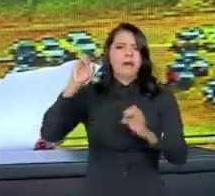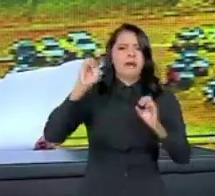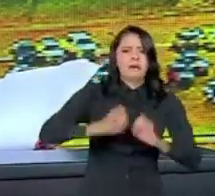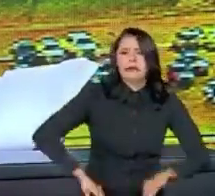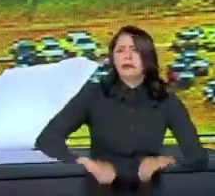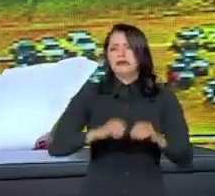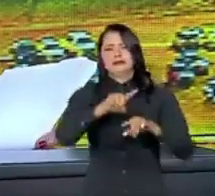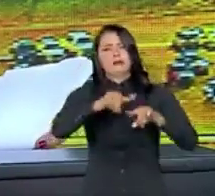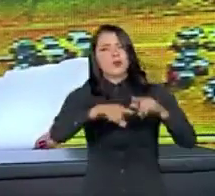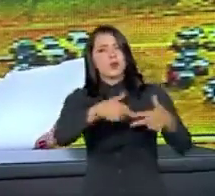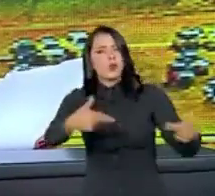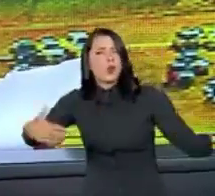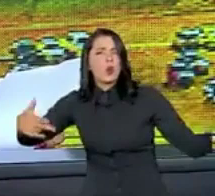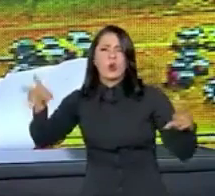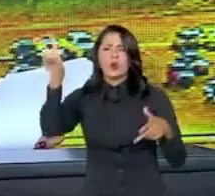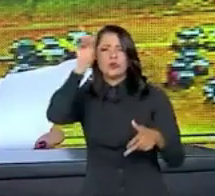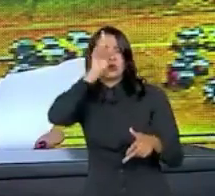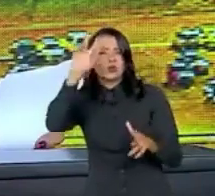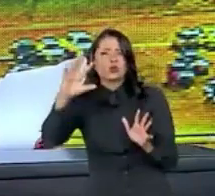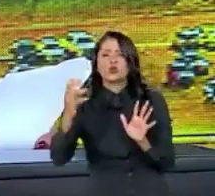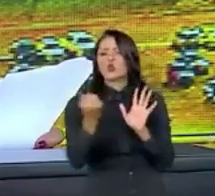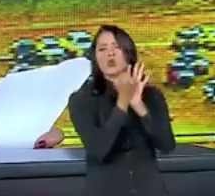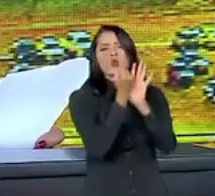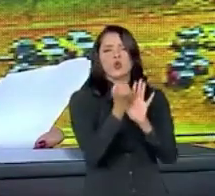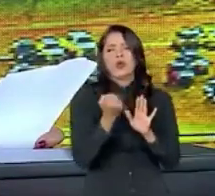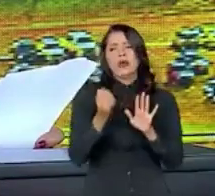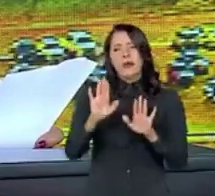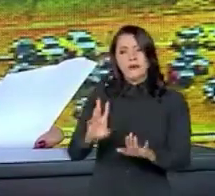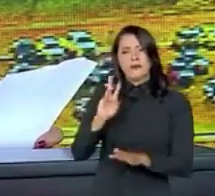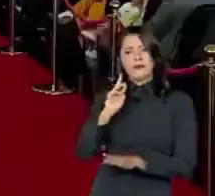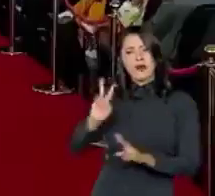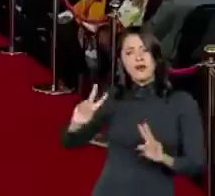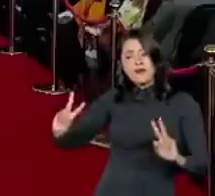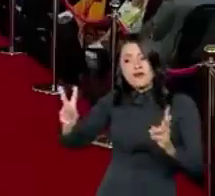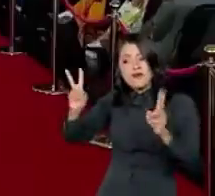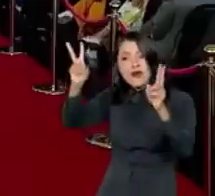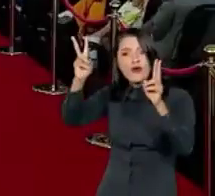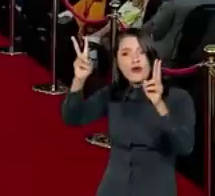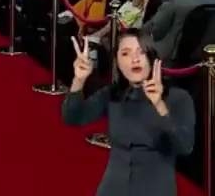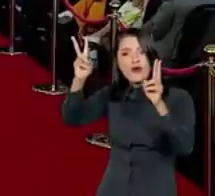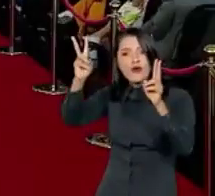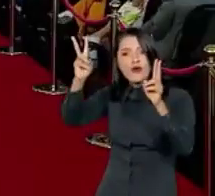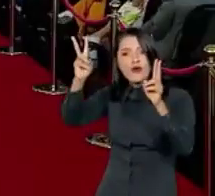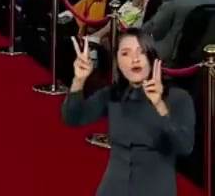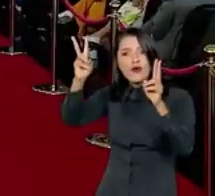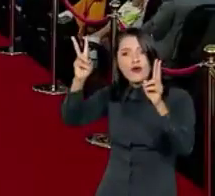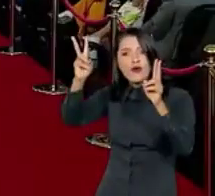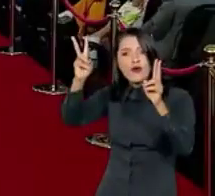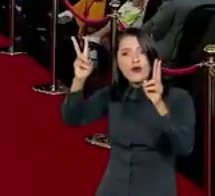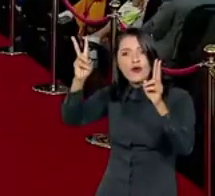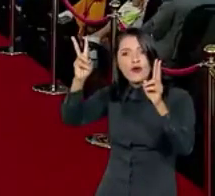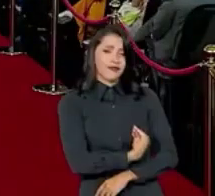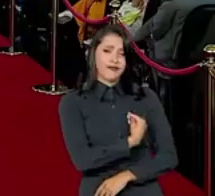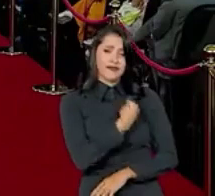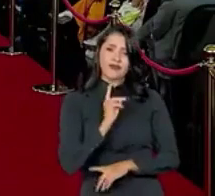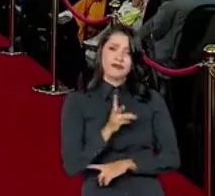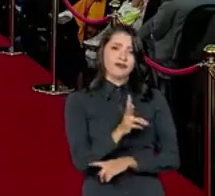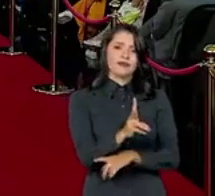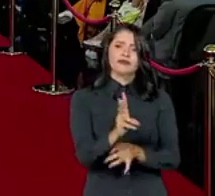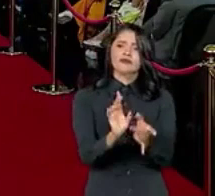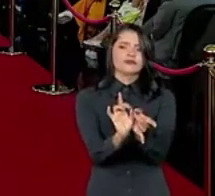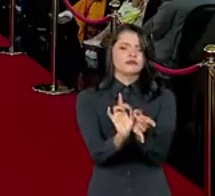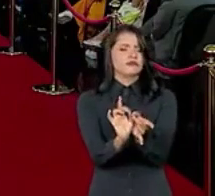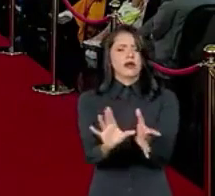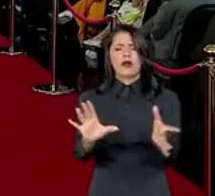itens históricos, mas preservando o valor fundamental da vida em